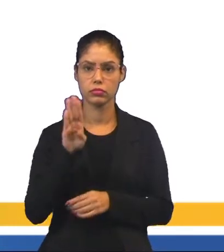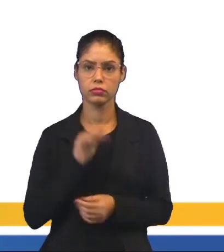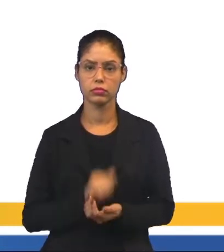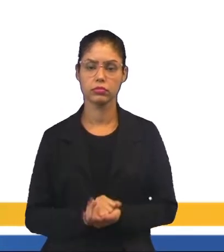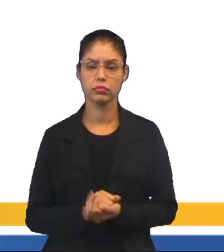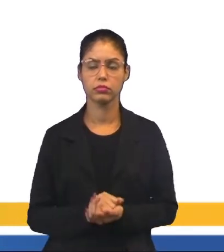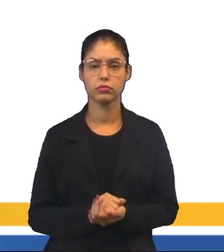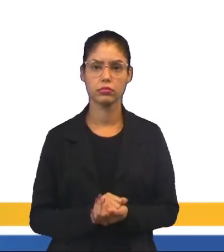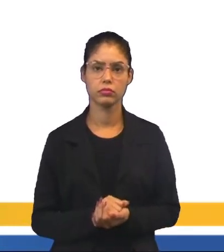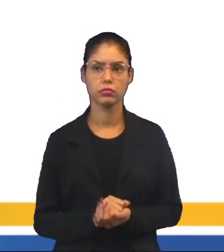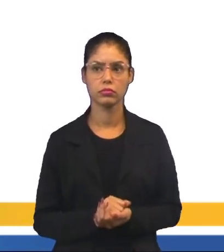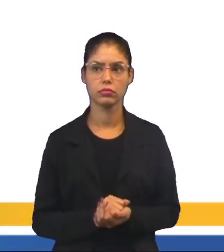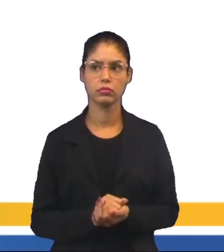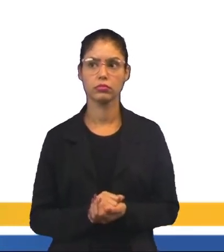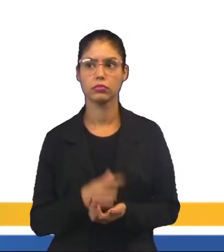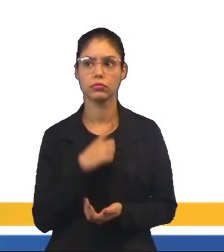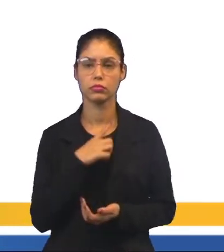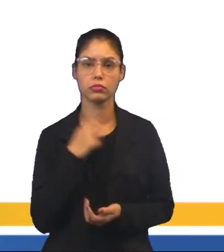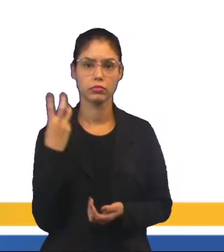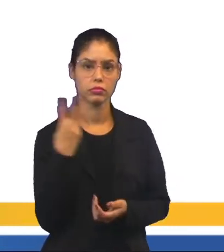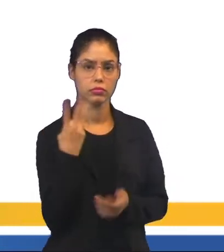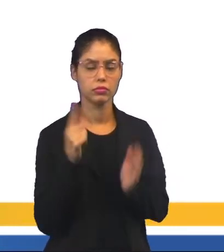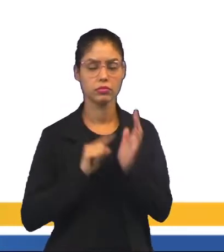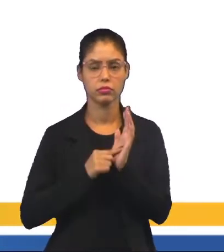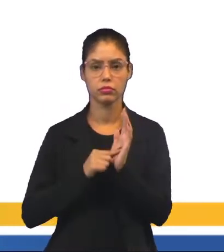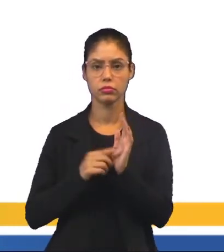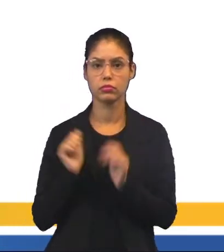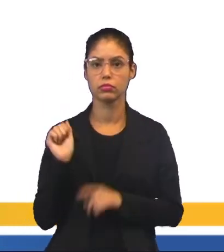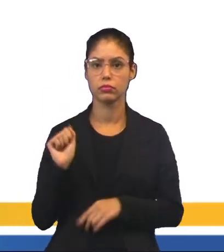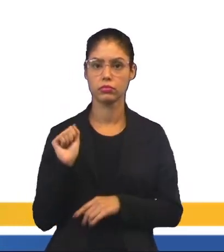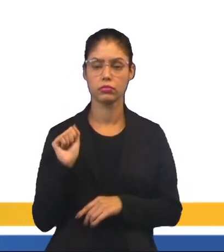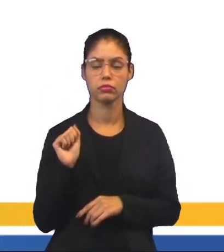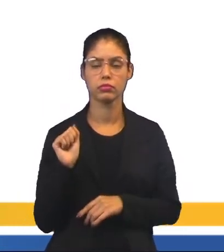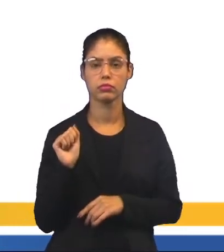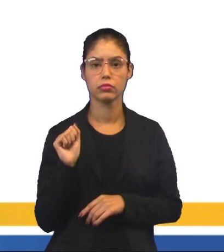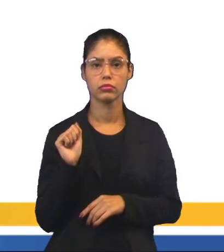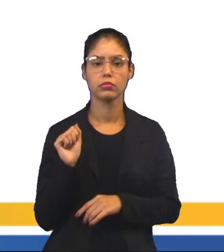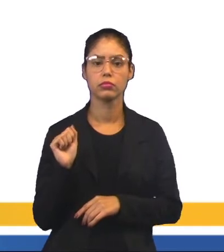tá? Dado eles a 3 pontos. Ponto A,